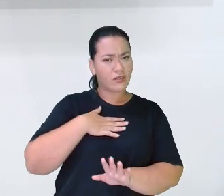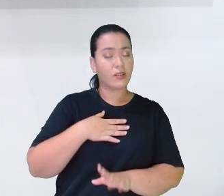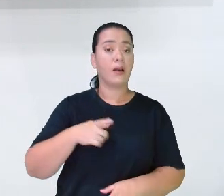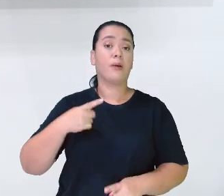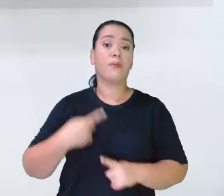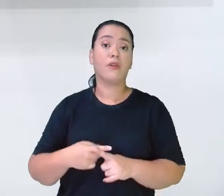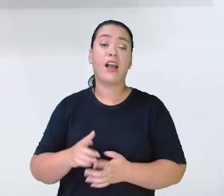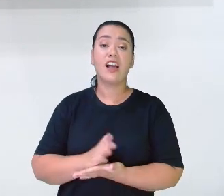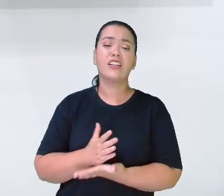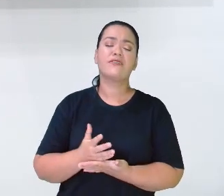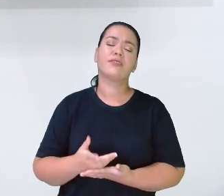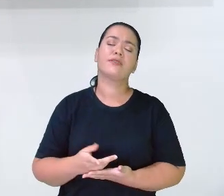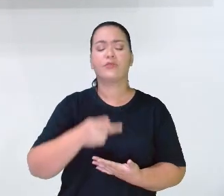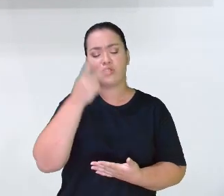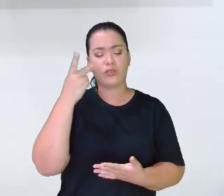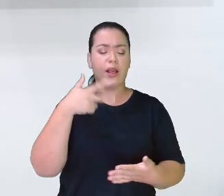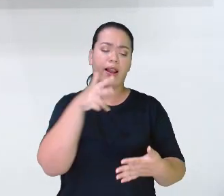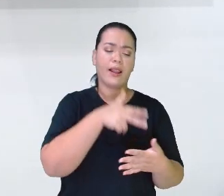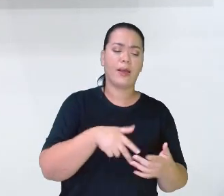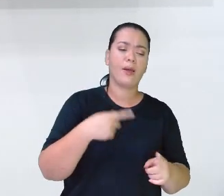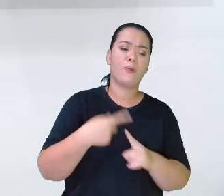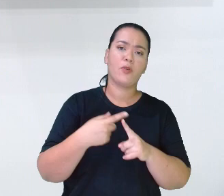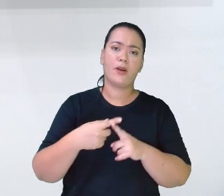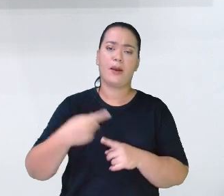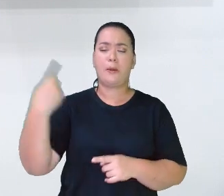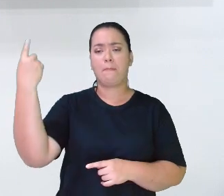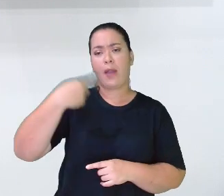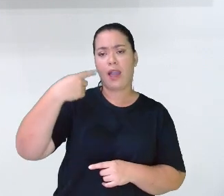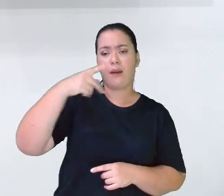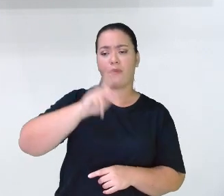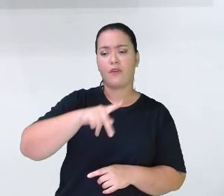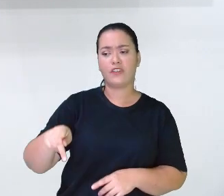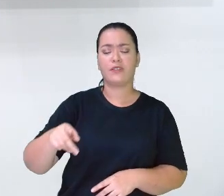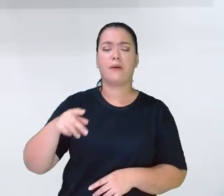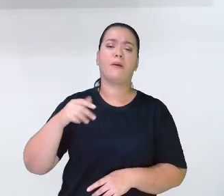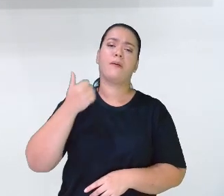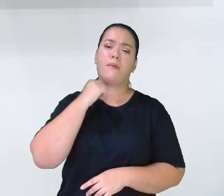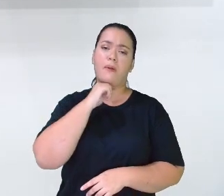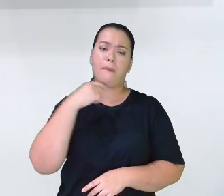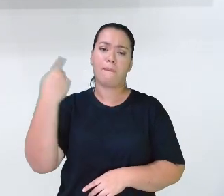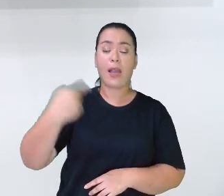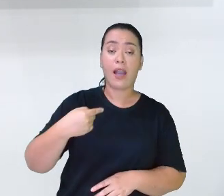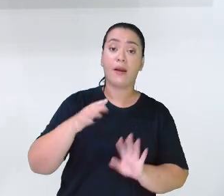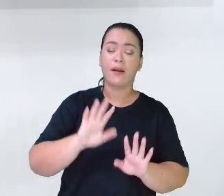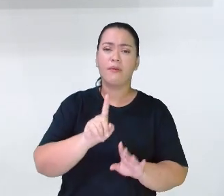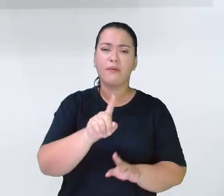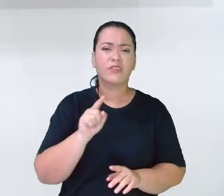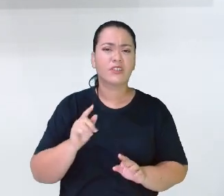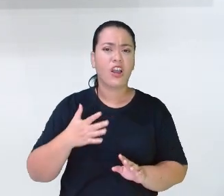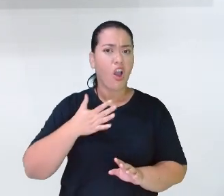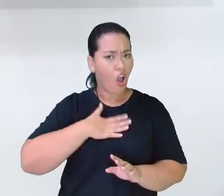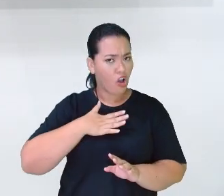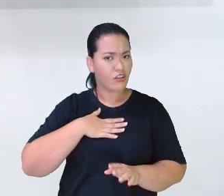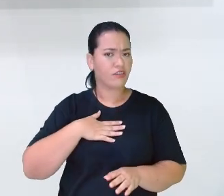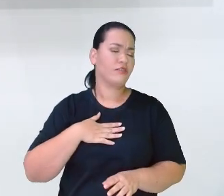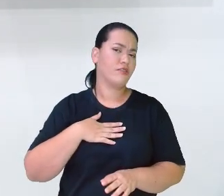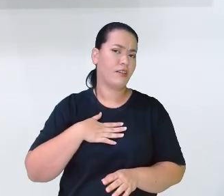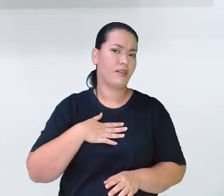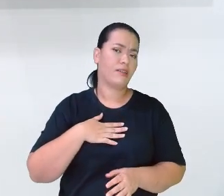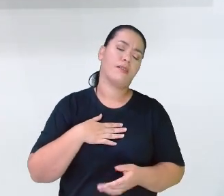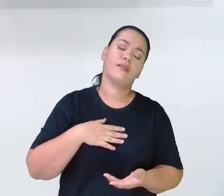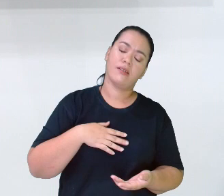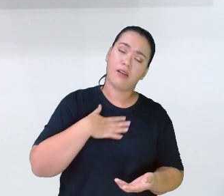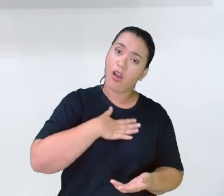vezes as pessoas leem porque o professor manda, os pais mandam, mas você gosta de ler? Eu vou aguardar a tua